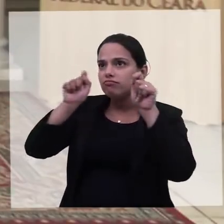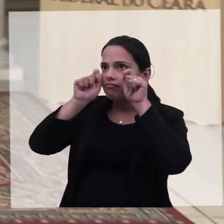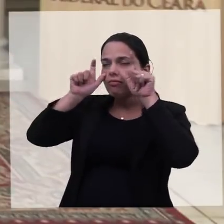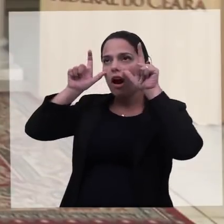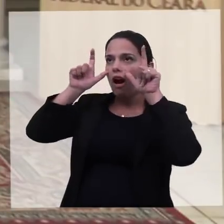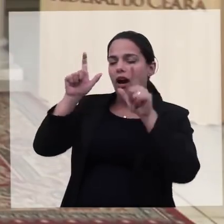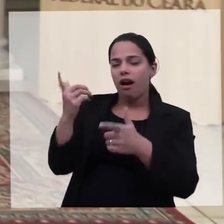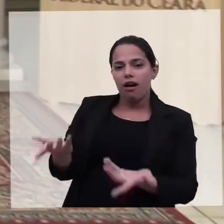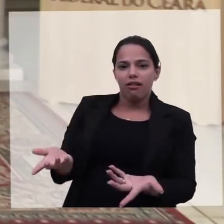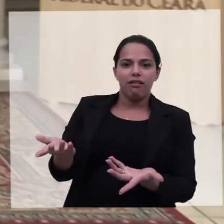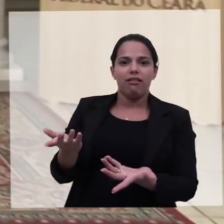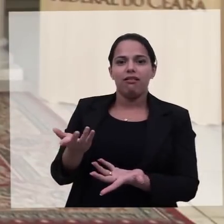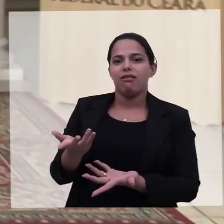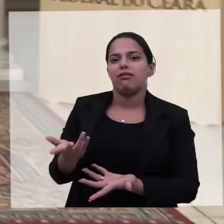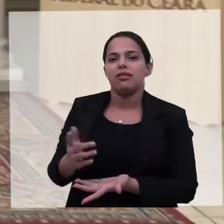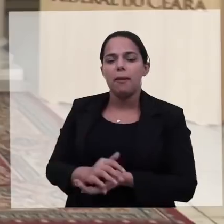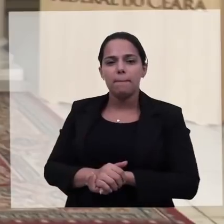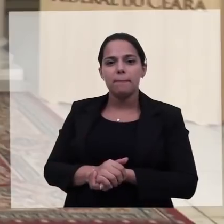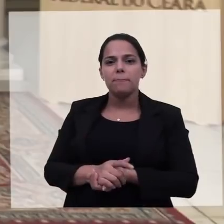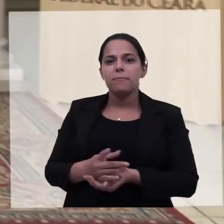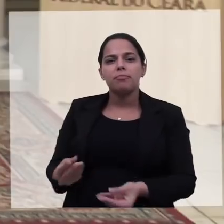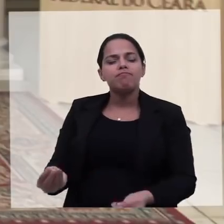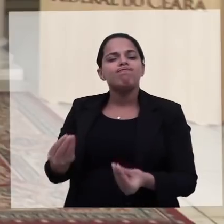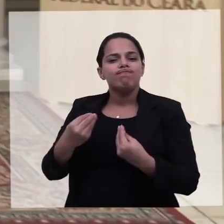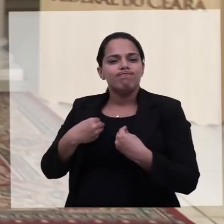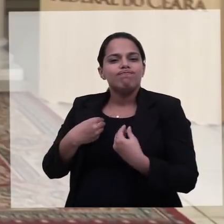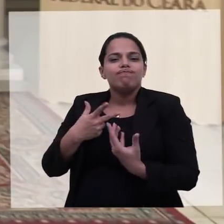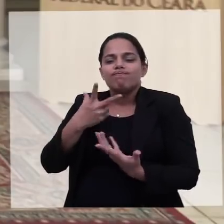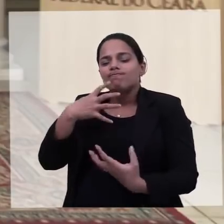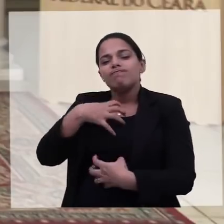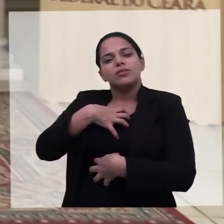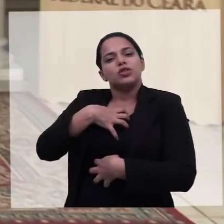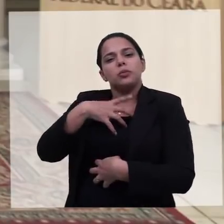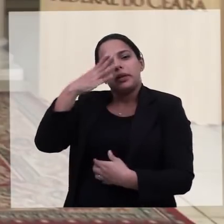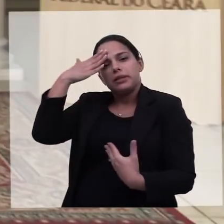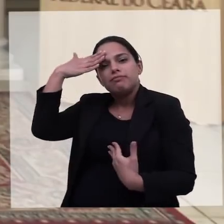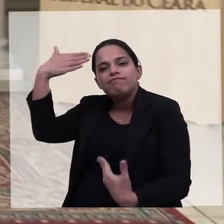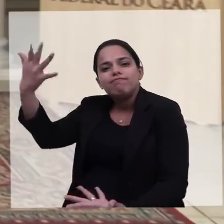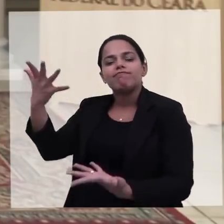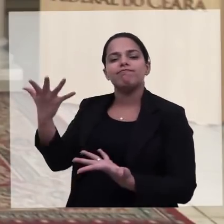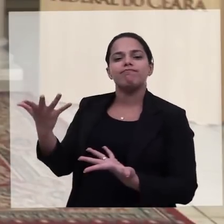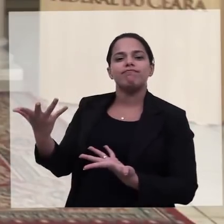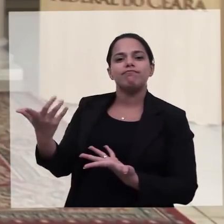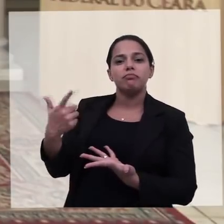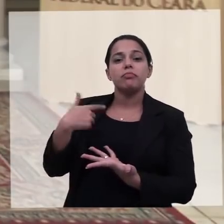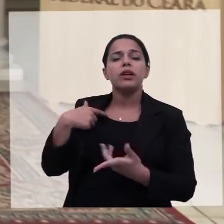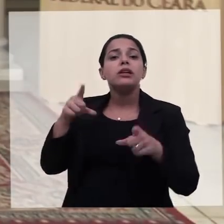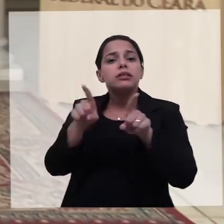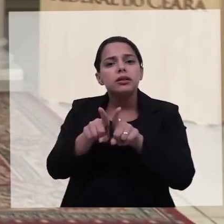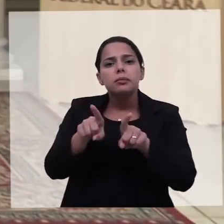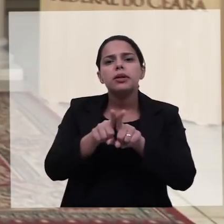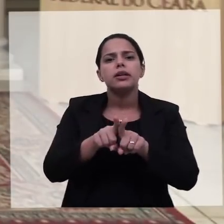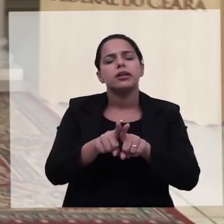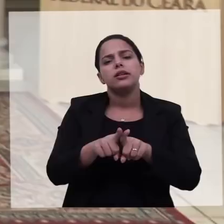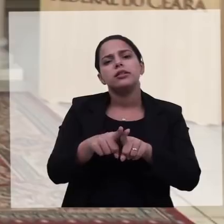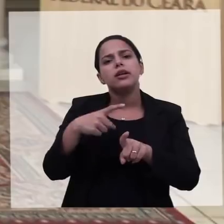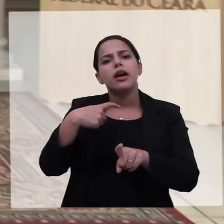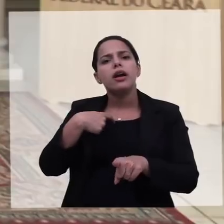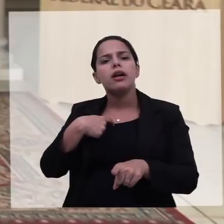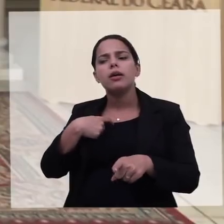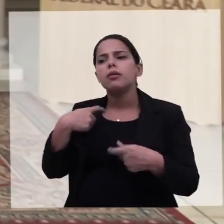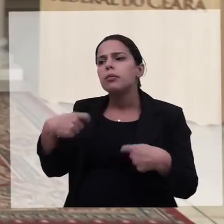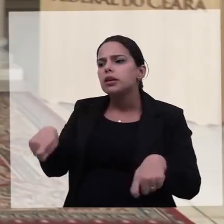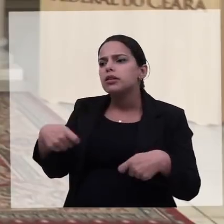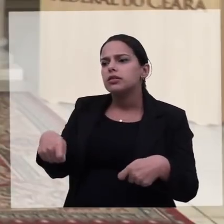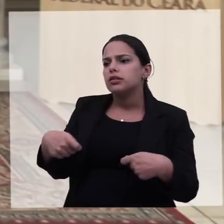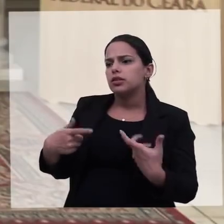crianças. Assim, então foi assim... Gratificante. Gratificante e também uma parte, assim,